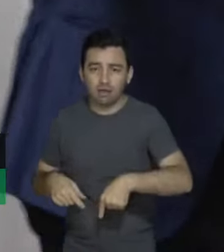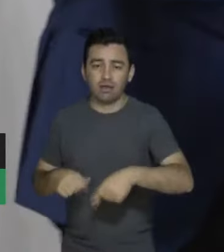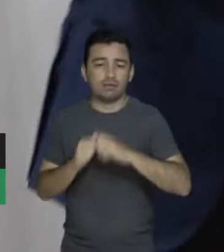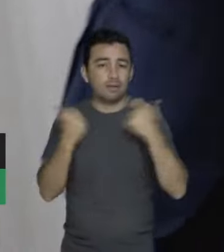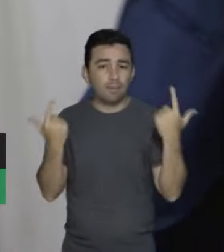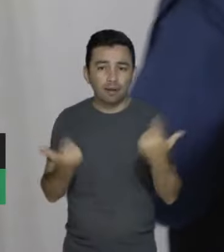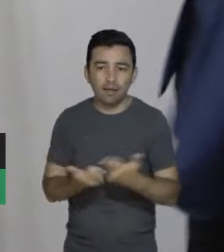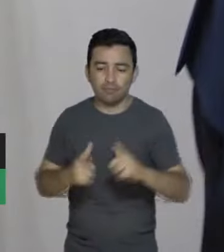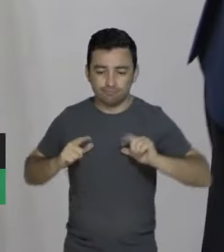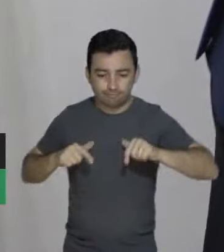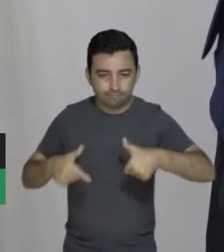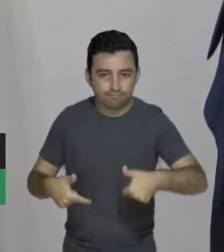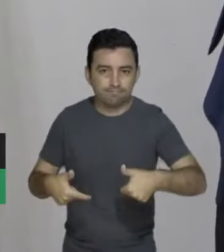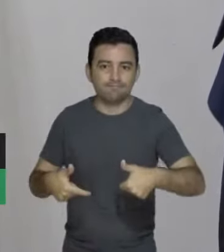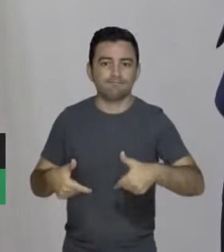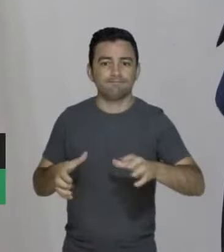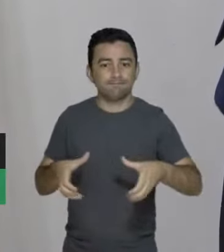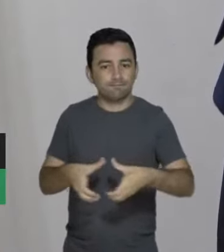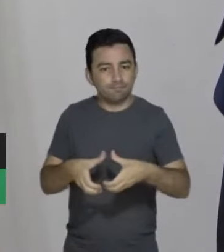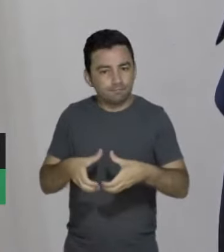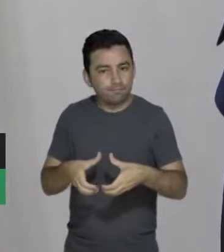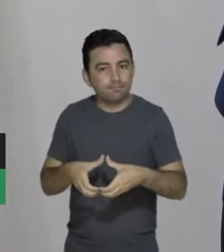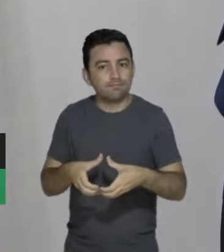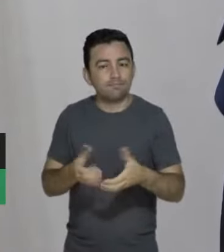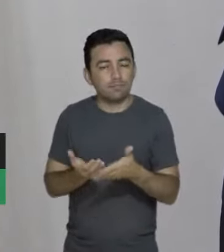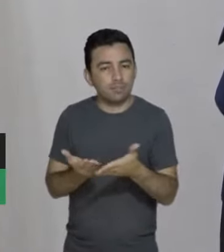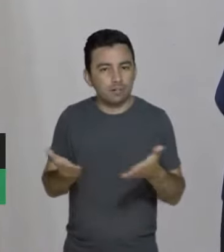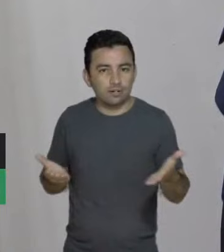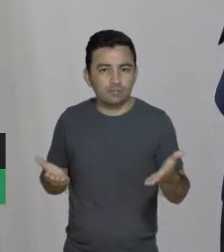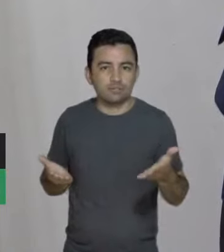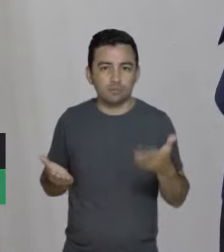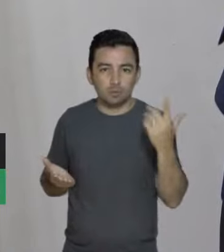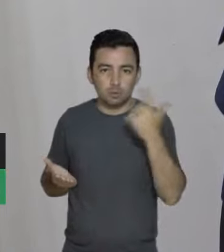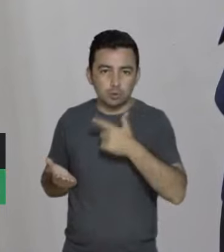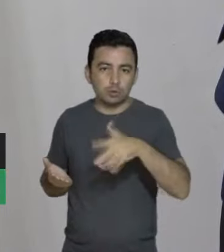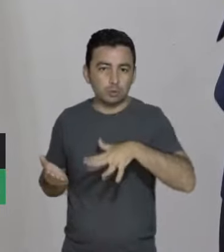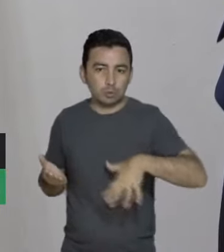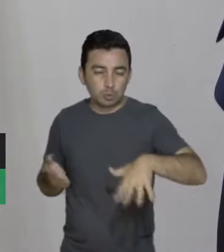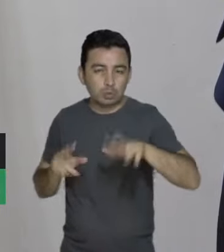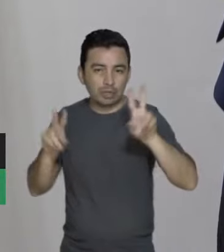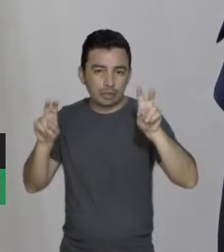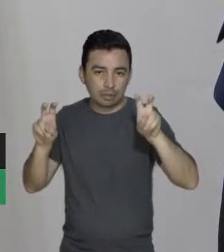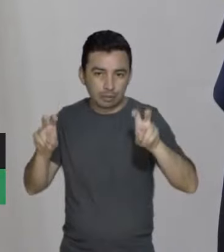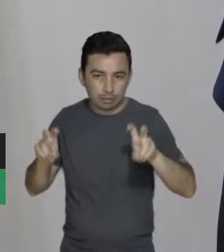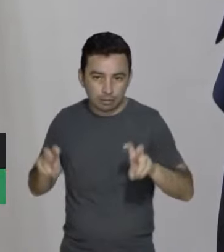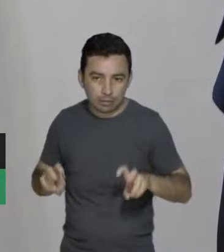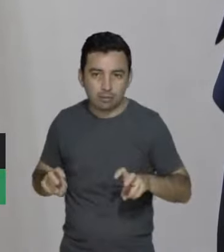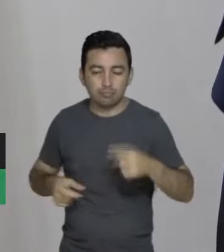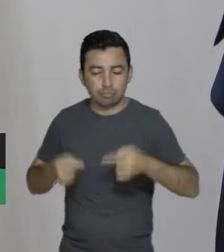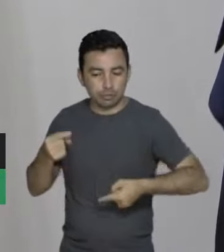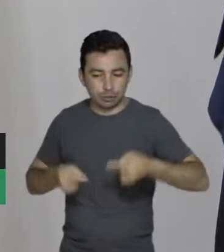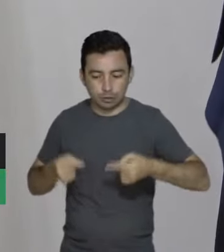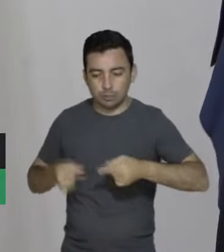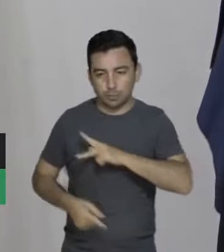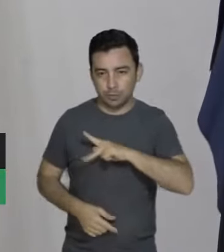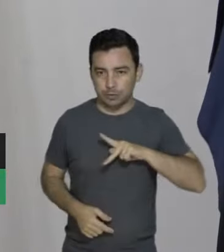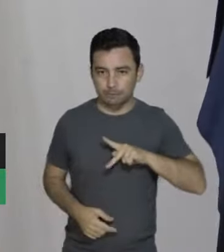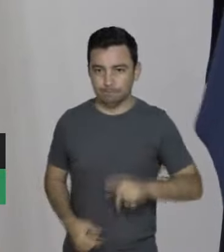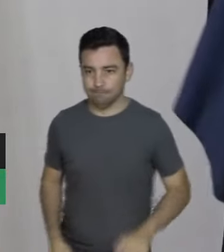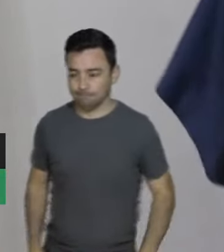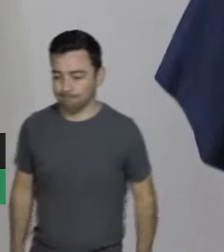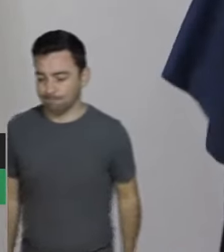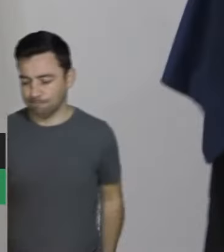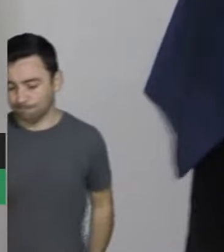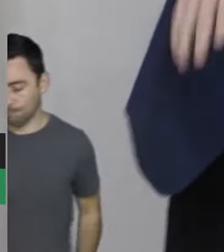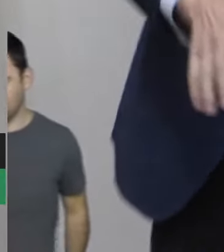parlamentar fazer a posição delas perante essas questões e de políticas públicas né A questão do